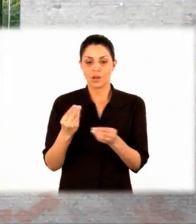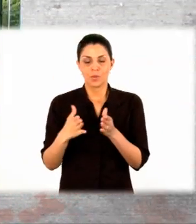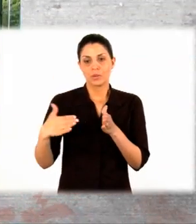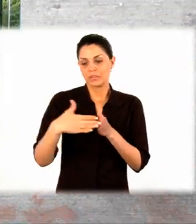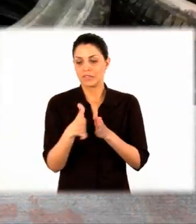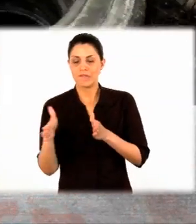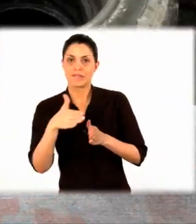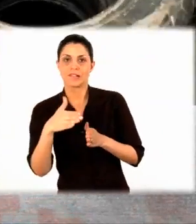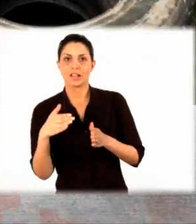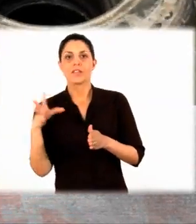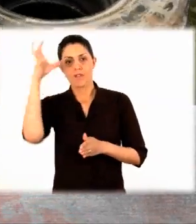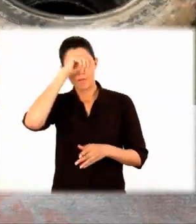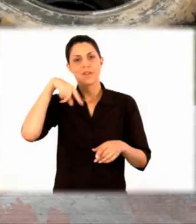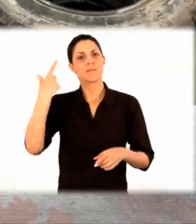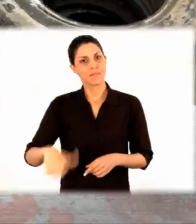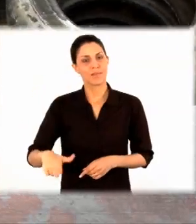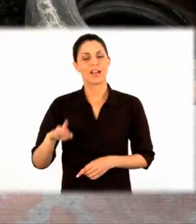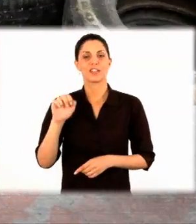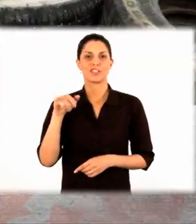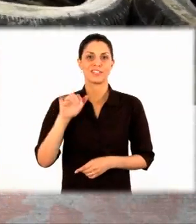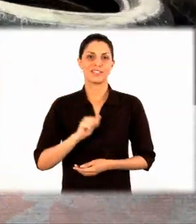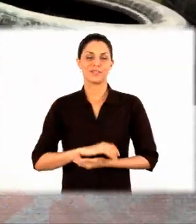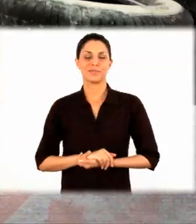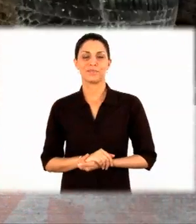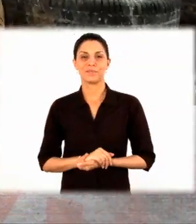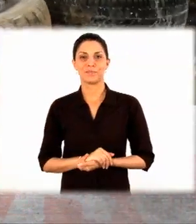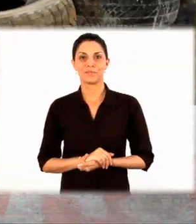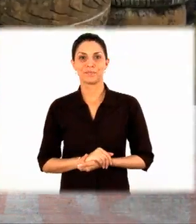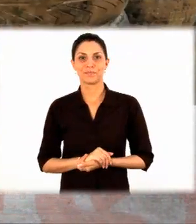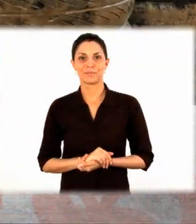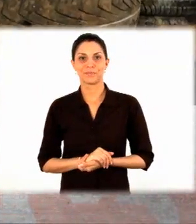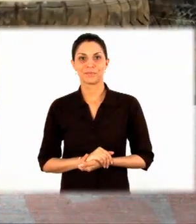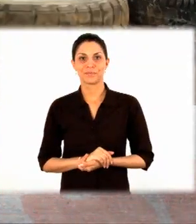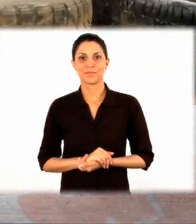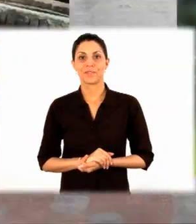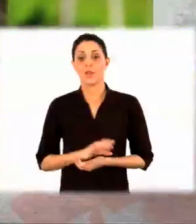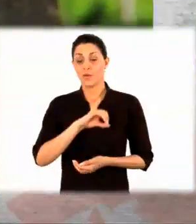é achar a saída de um labirinto ao mesmo tempo em que aprende mais sobre regência.